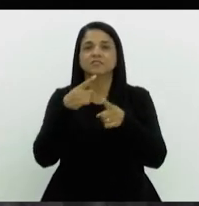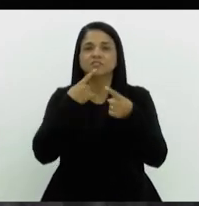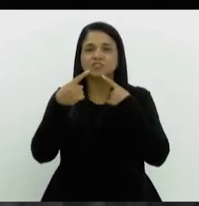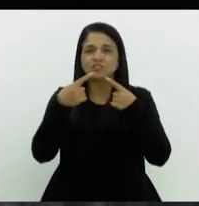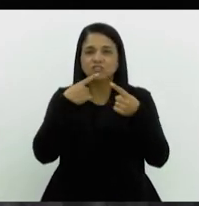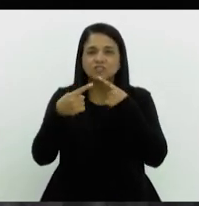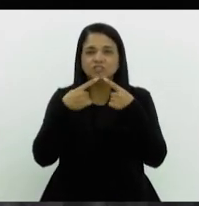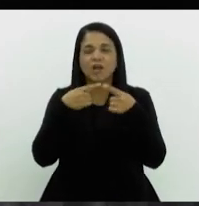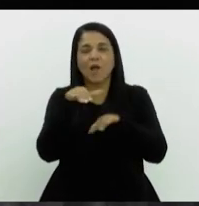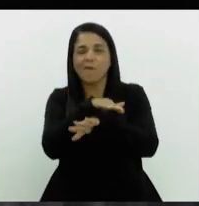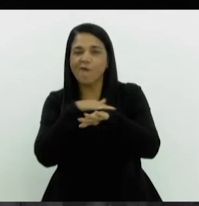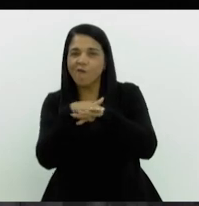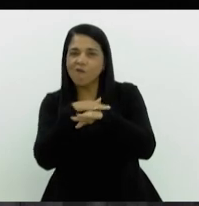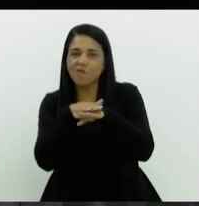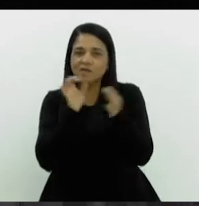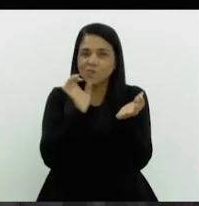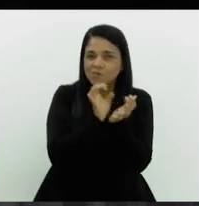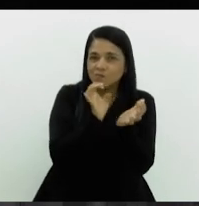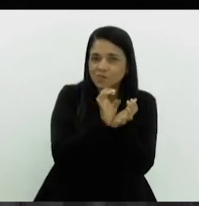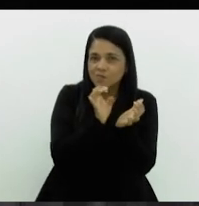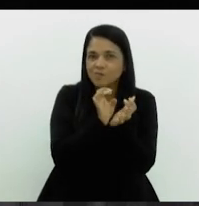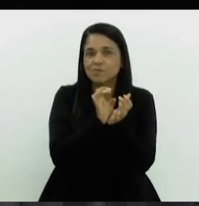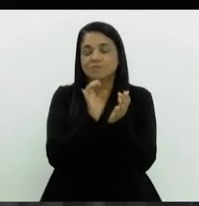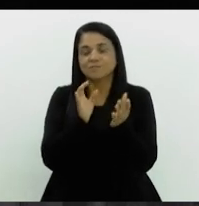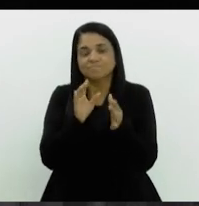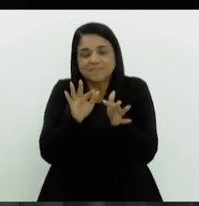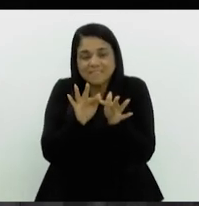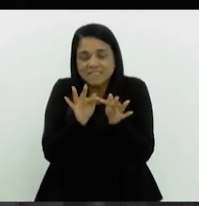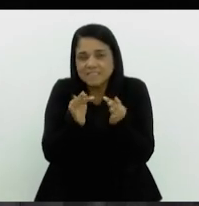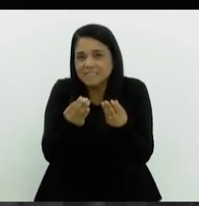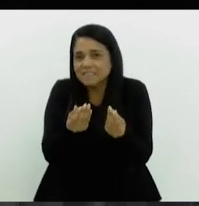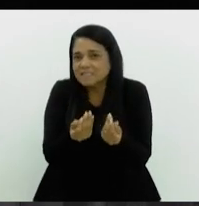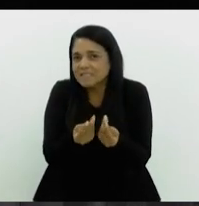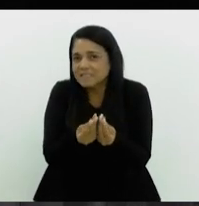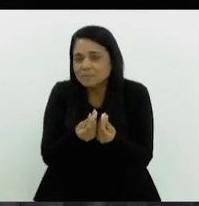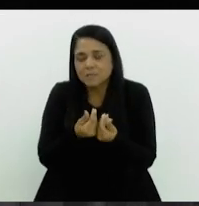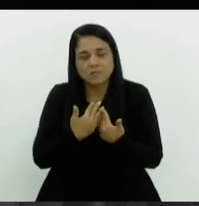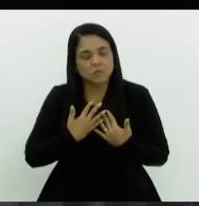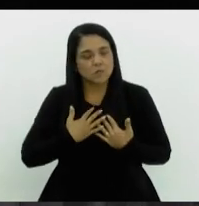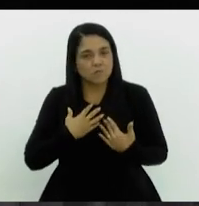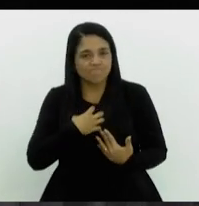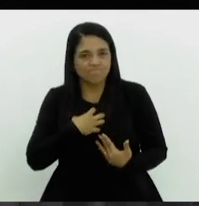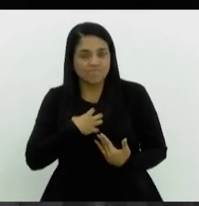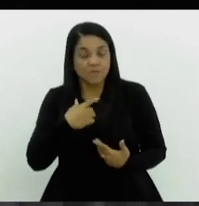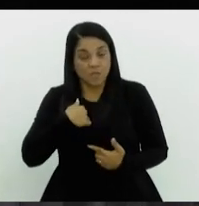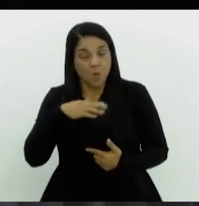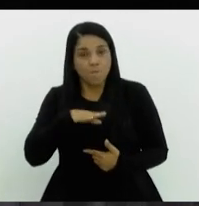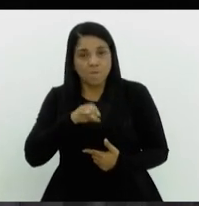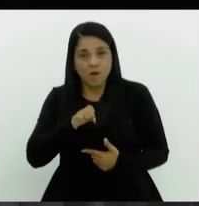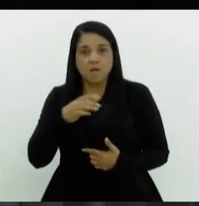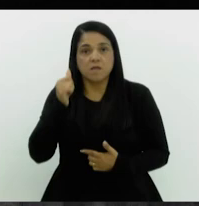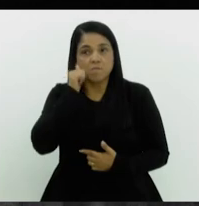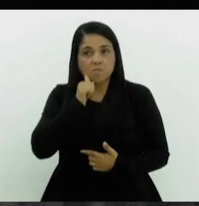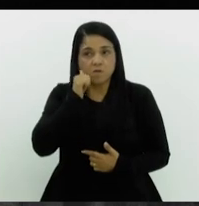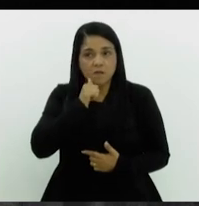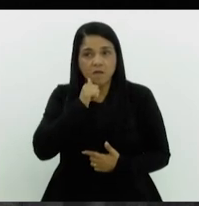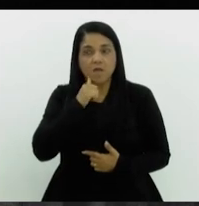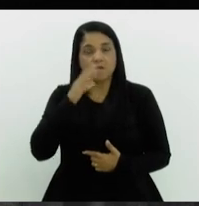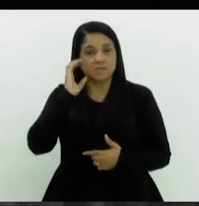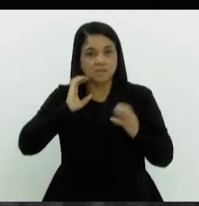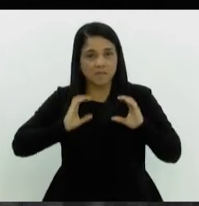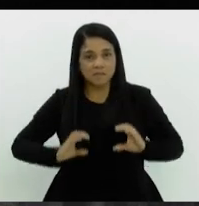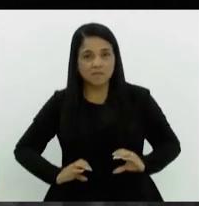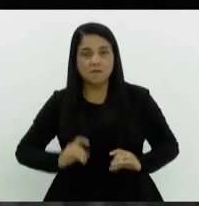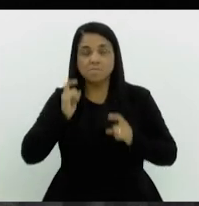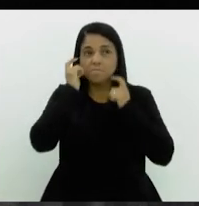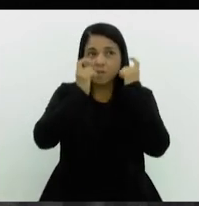tanta conversa com essa equipe, que me sensibilizou muito, eu, como mãe que sou, né, como mulher, como uma cidadã, como uma